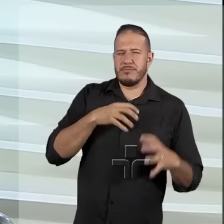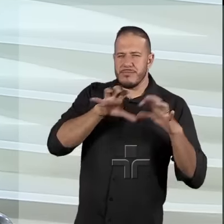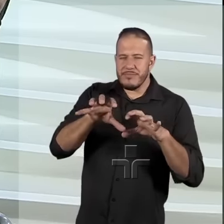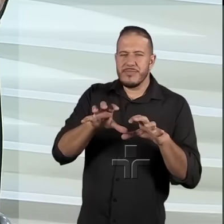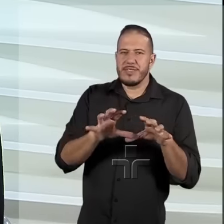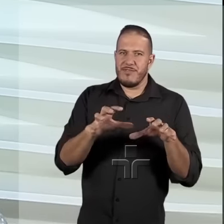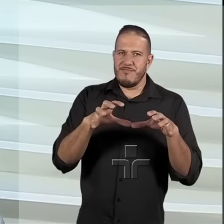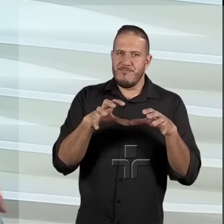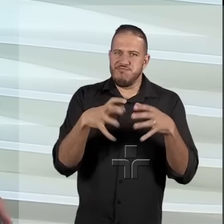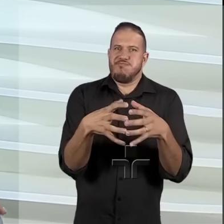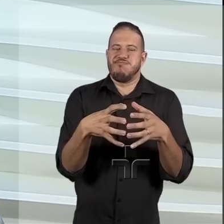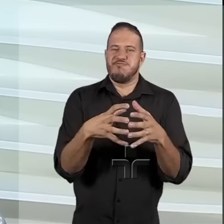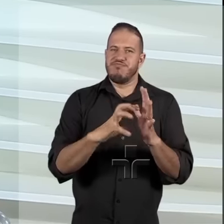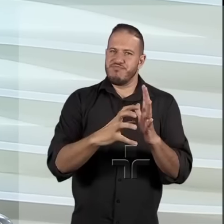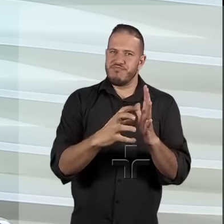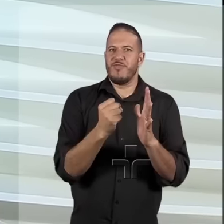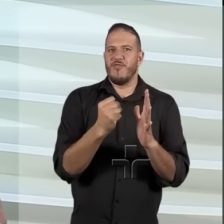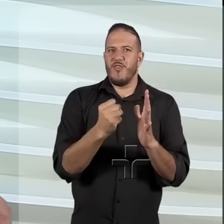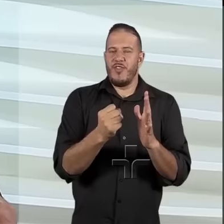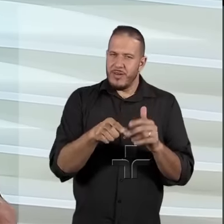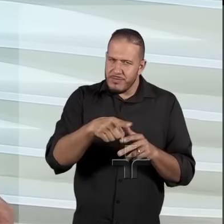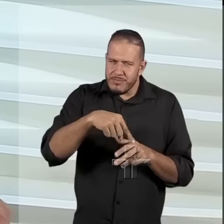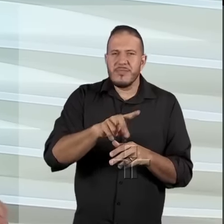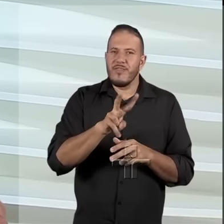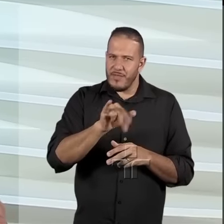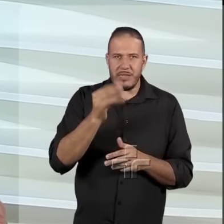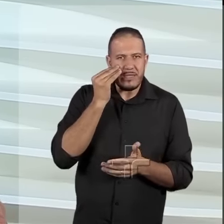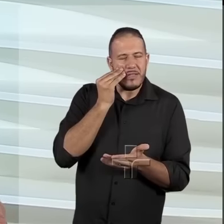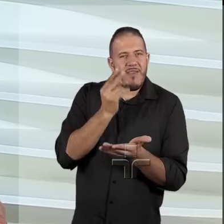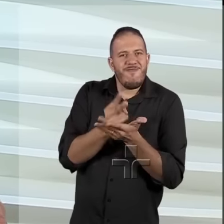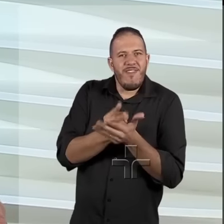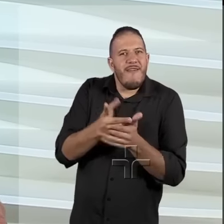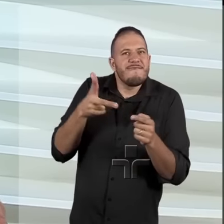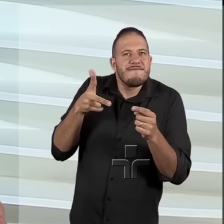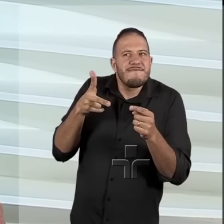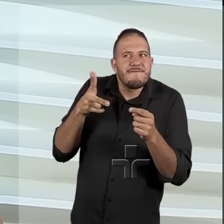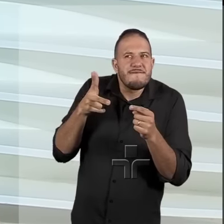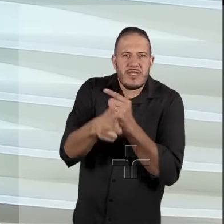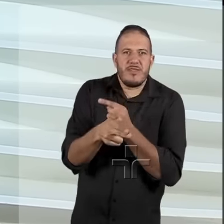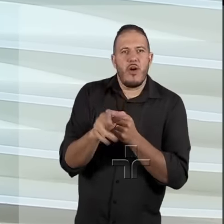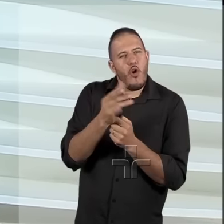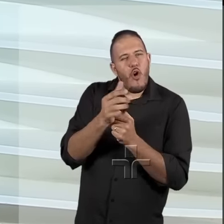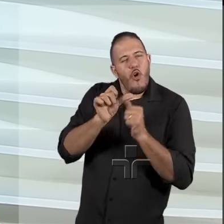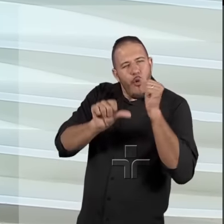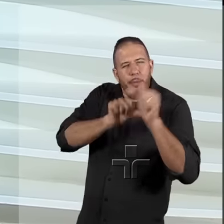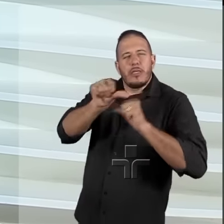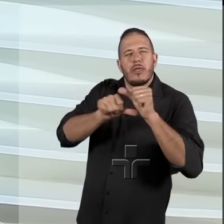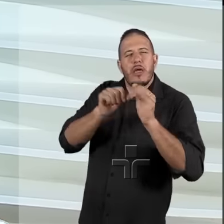tá certo? Vão mobilizar esses recursos para tentar vetar ou, pelo menos, alterar esses pontos da reforma.